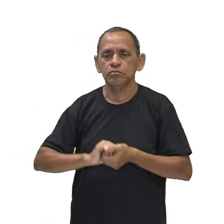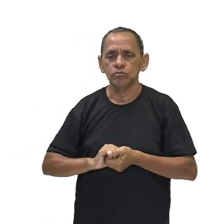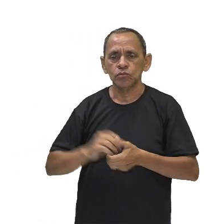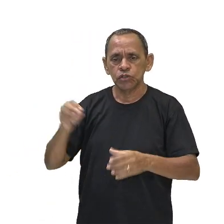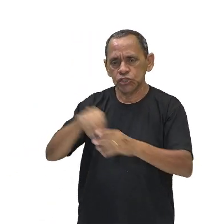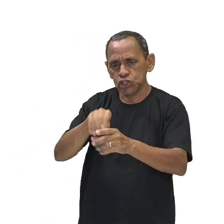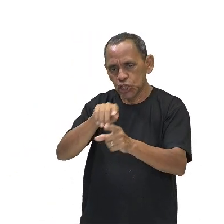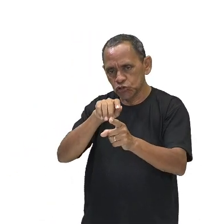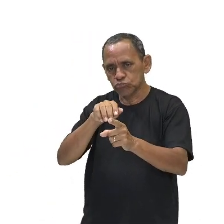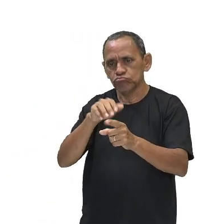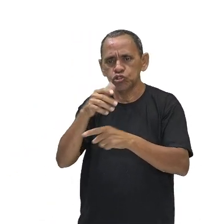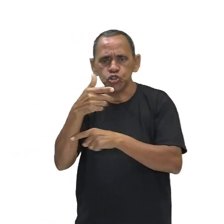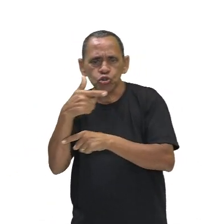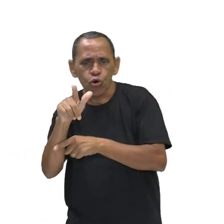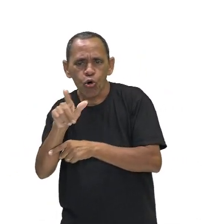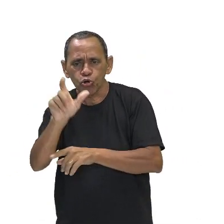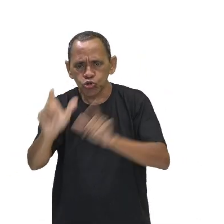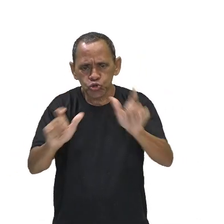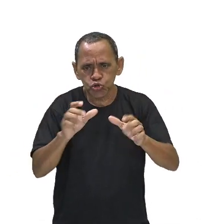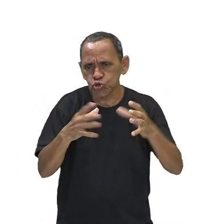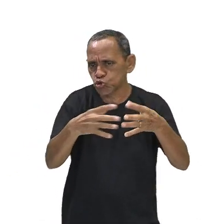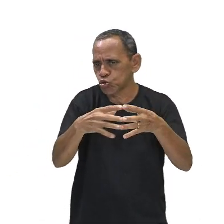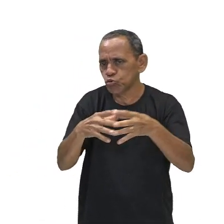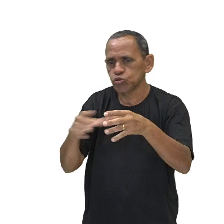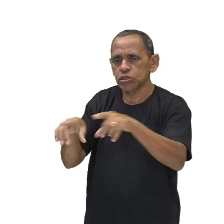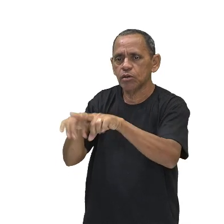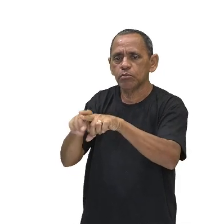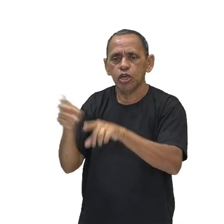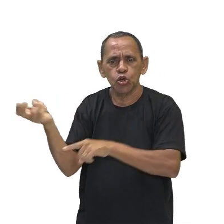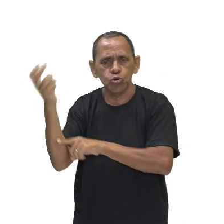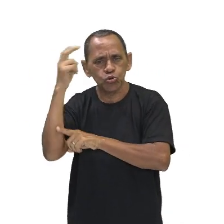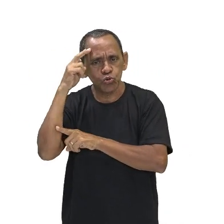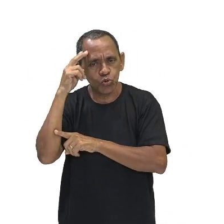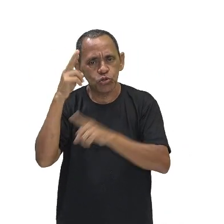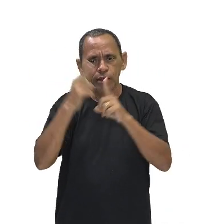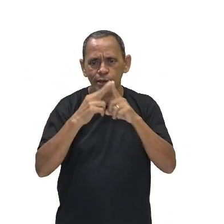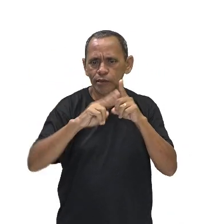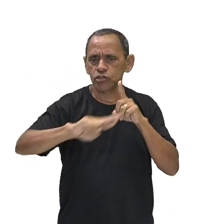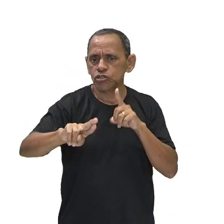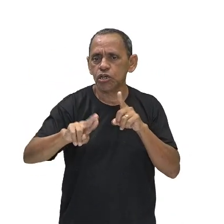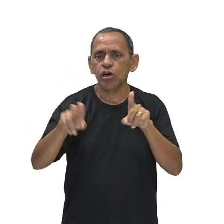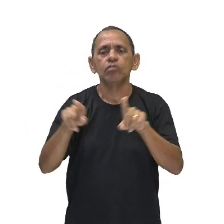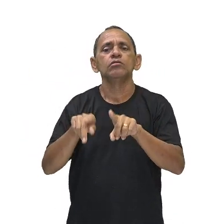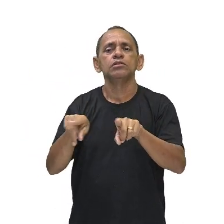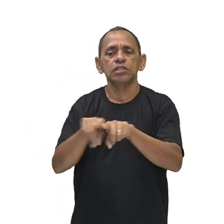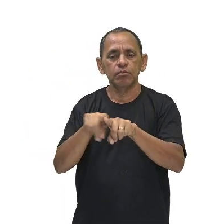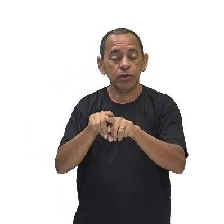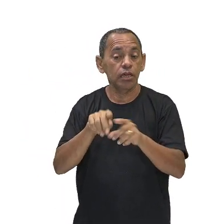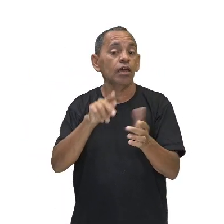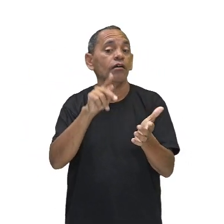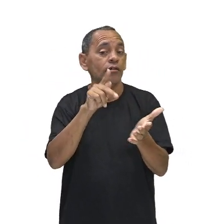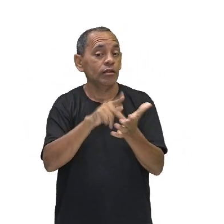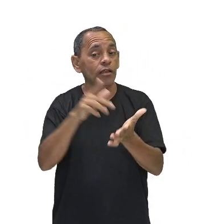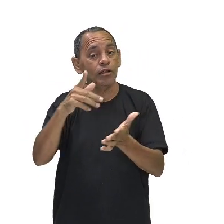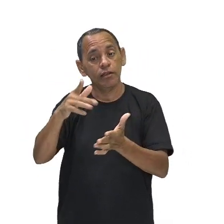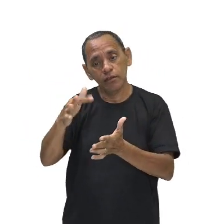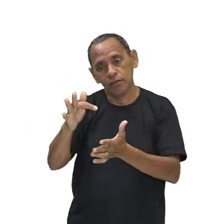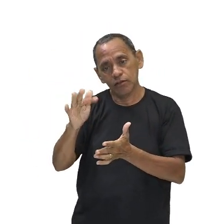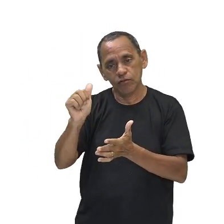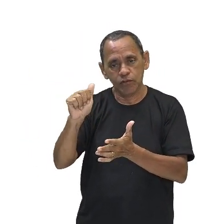que o ritual religioso e a cultura é um fato social de acordo com